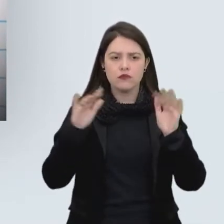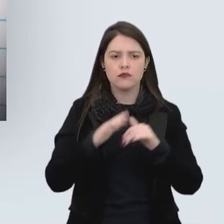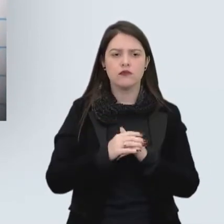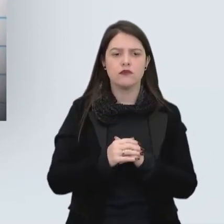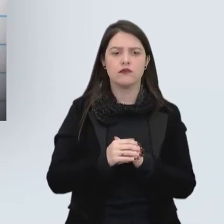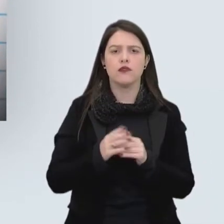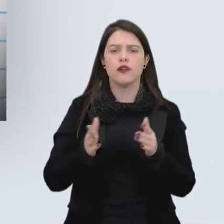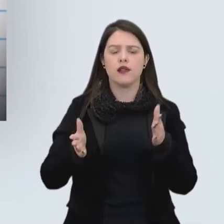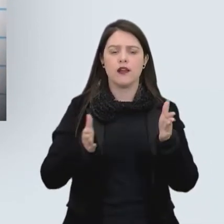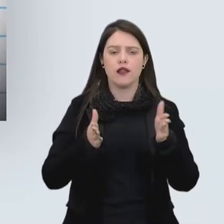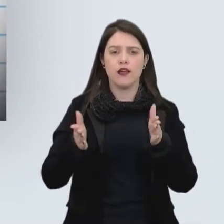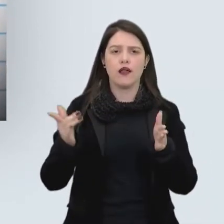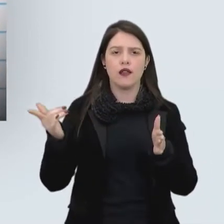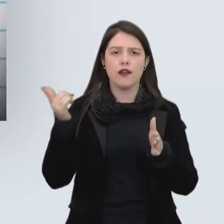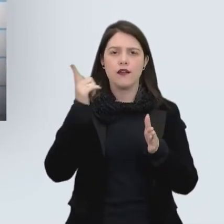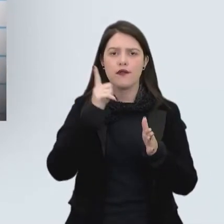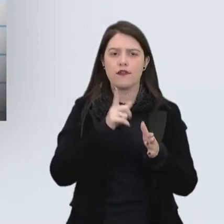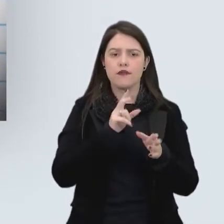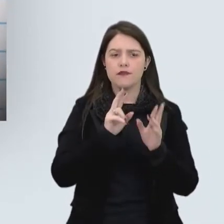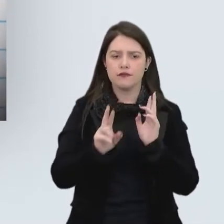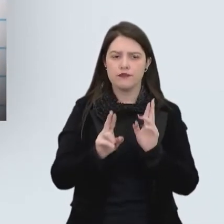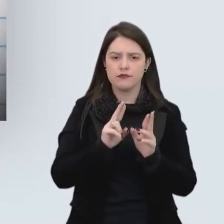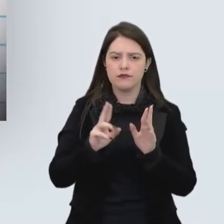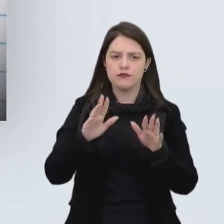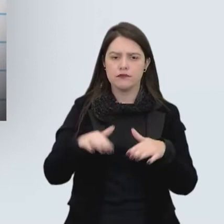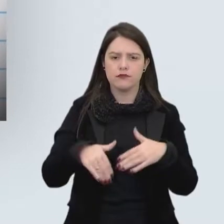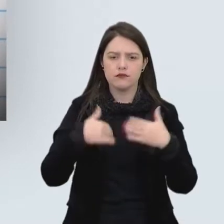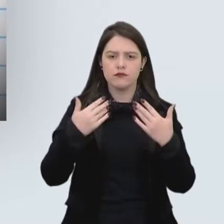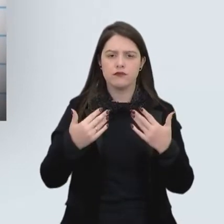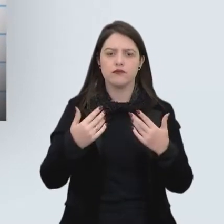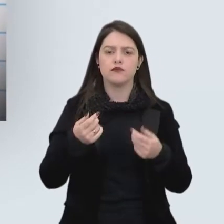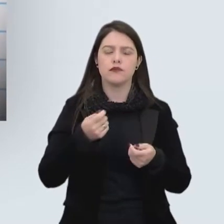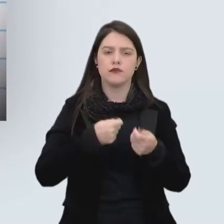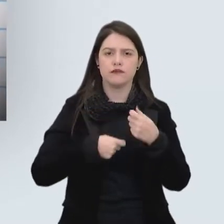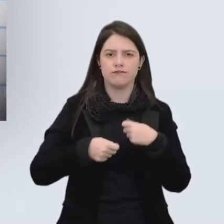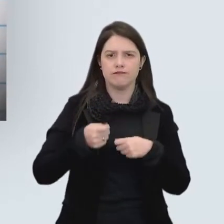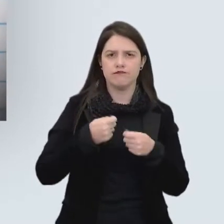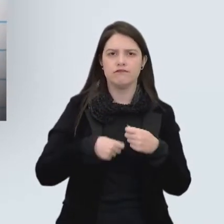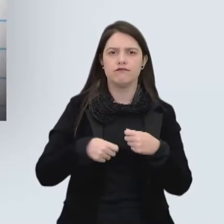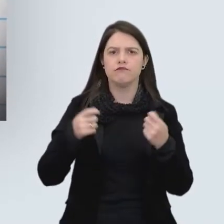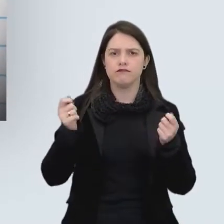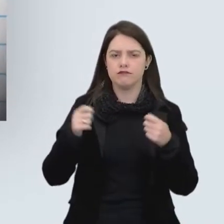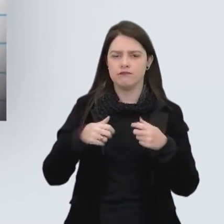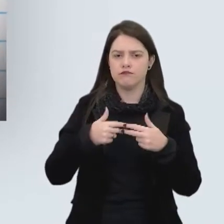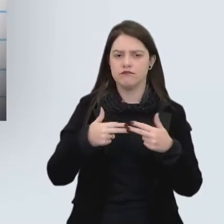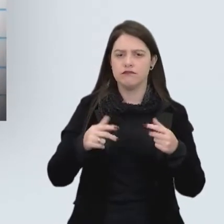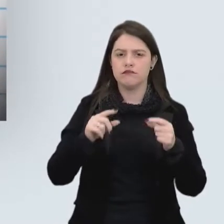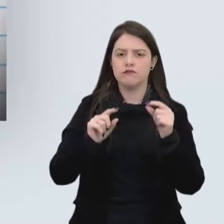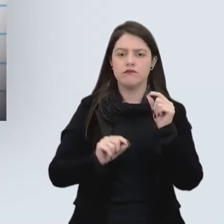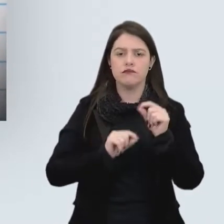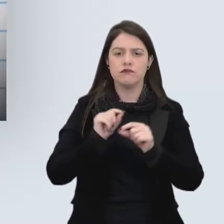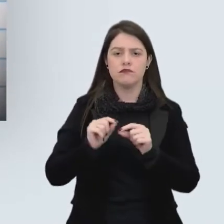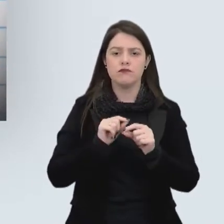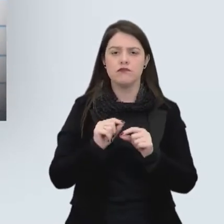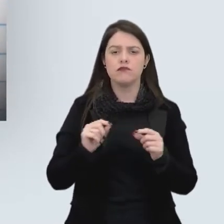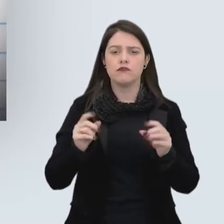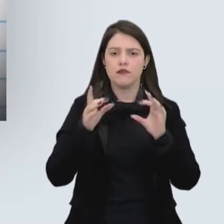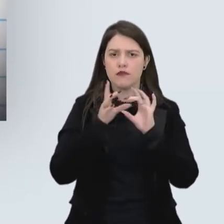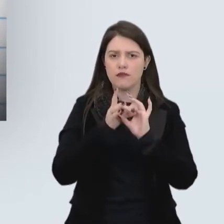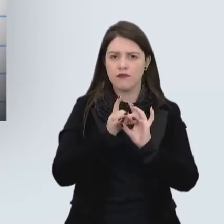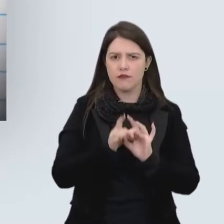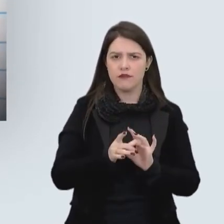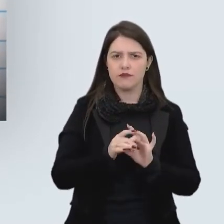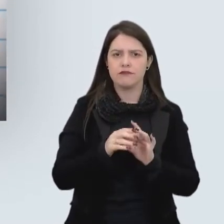país resolva realizar pesados investimentos financeiros em um determinado ano. Nesse ano, o PIB desse país será substancialmente